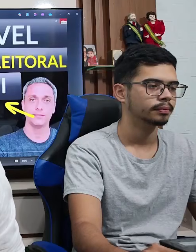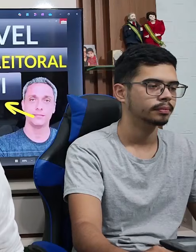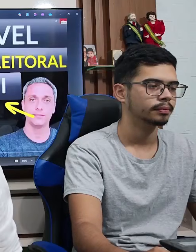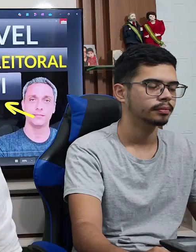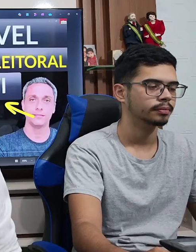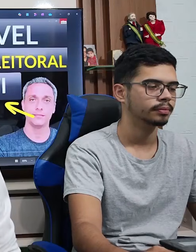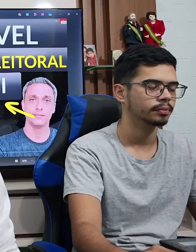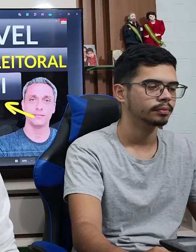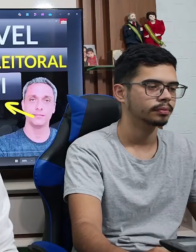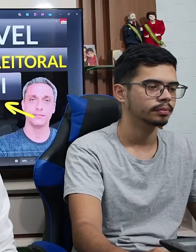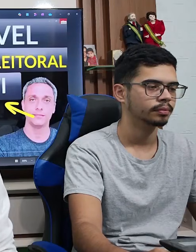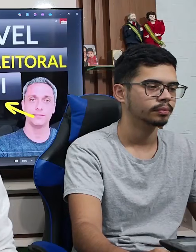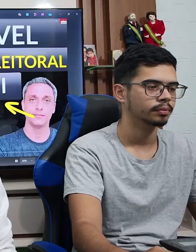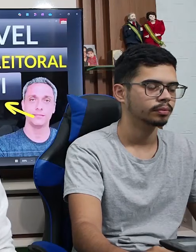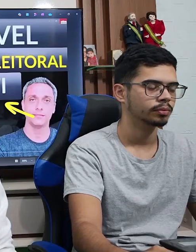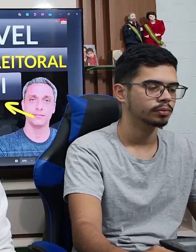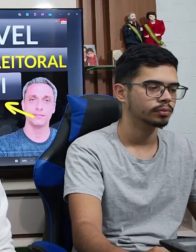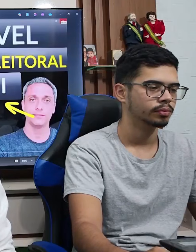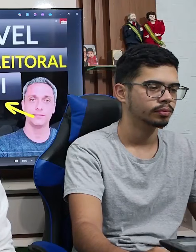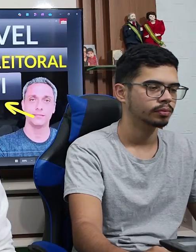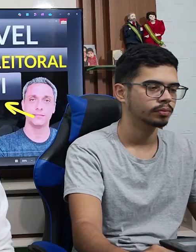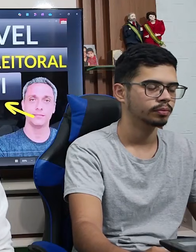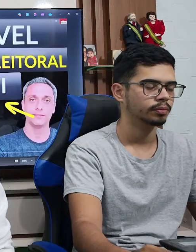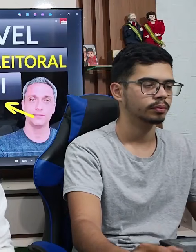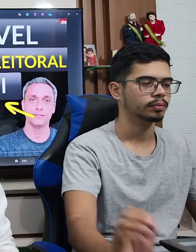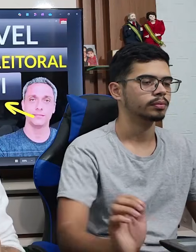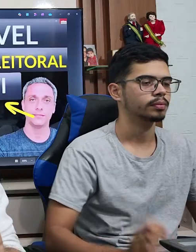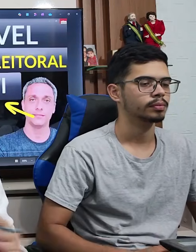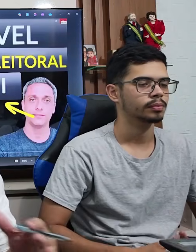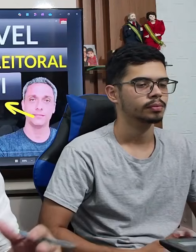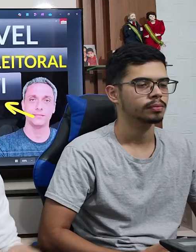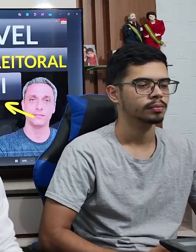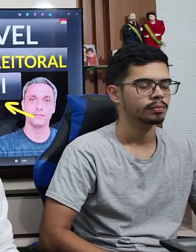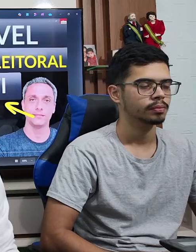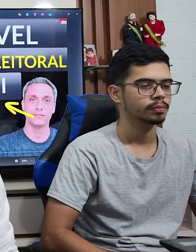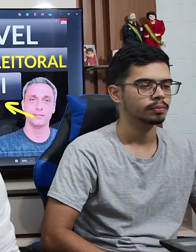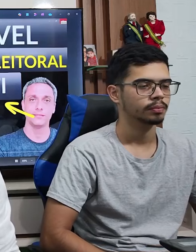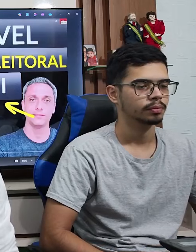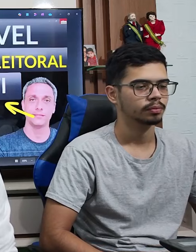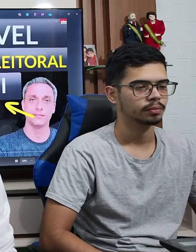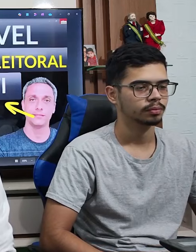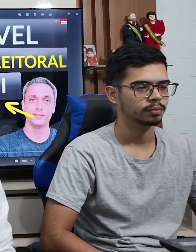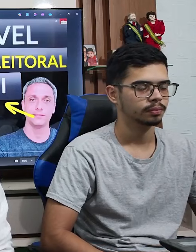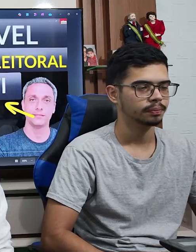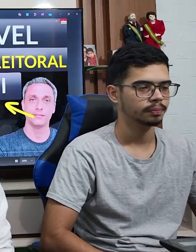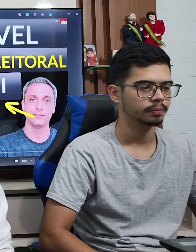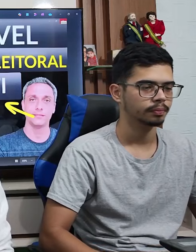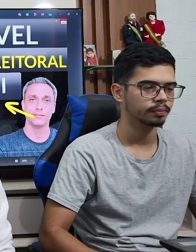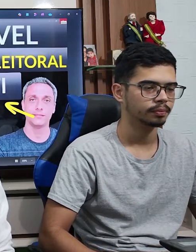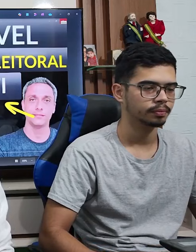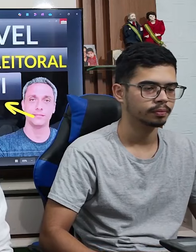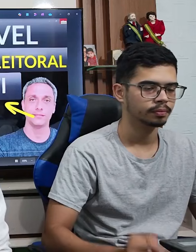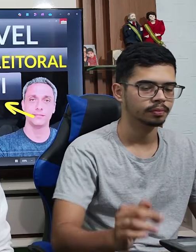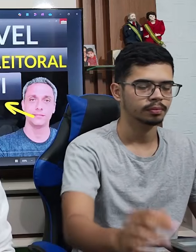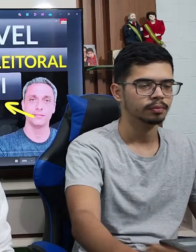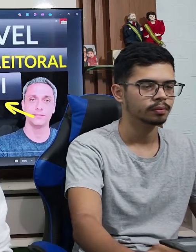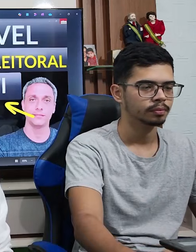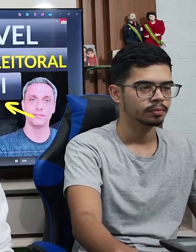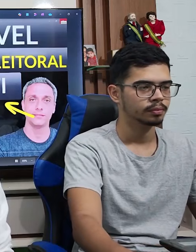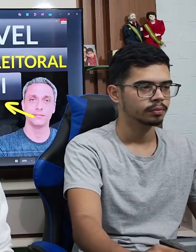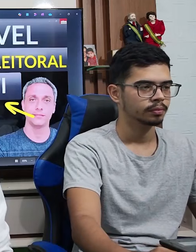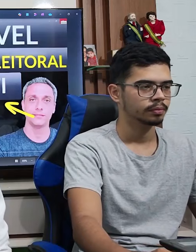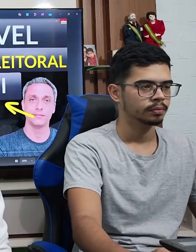Bom dia, boa tarde, boa noite, até mesmo boa madrugada, dependendo da hora que você nos der a honra de assistir a esse nosso vídeo